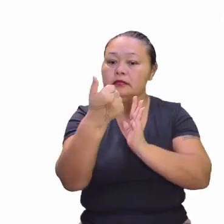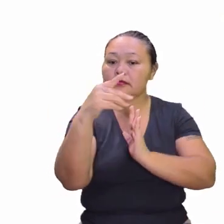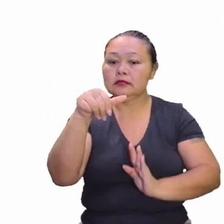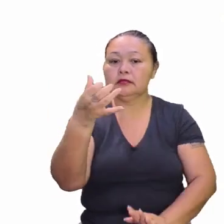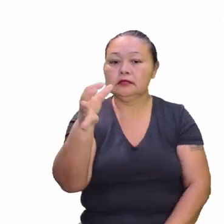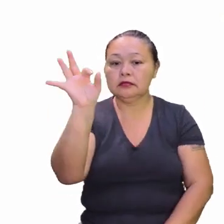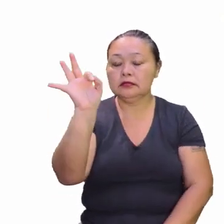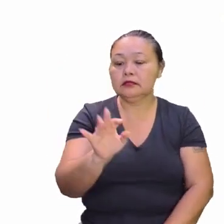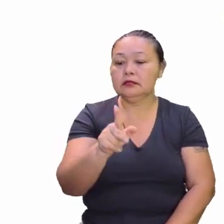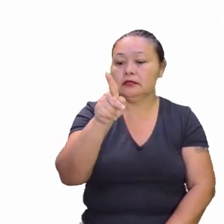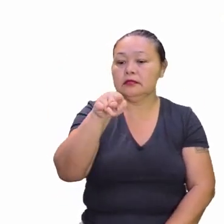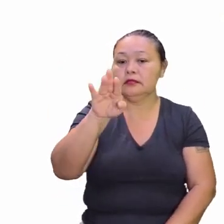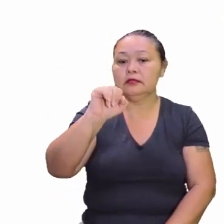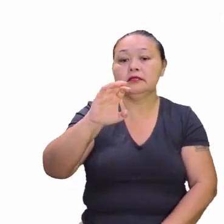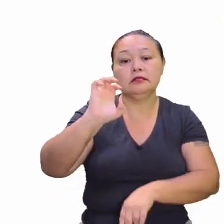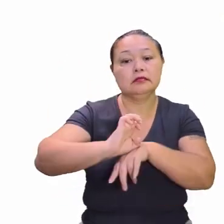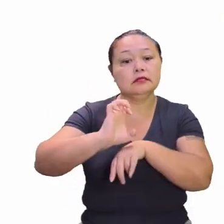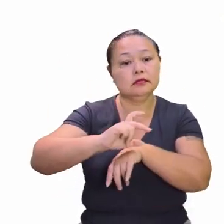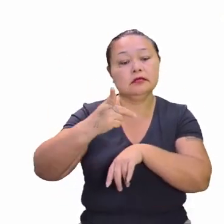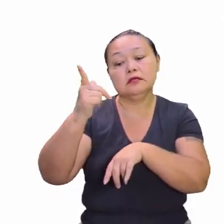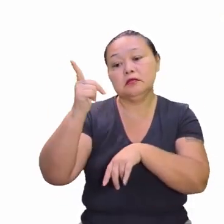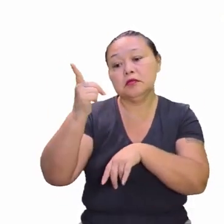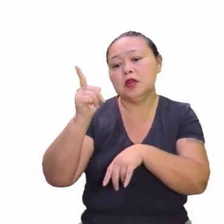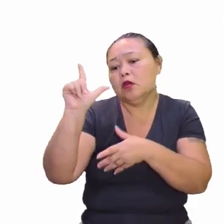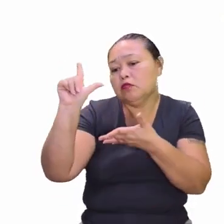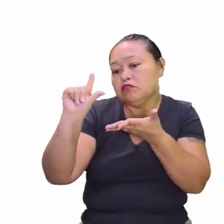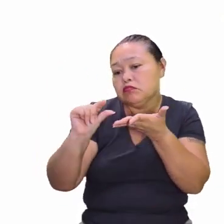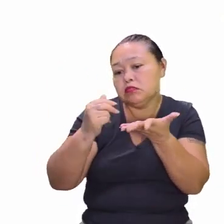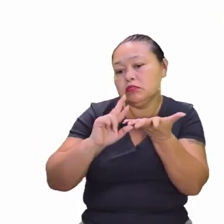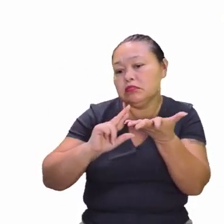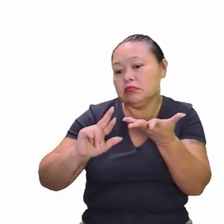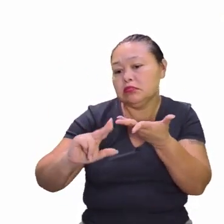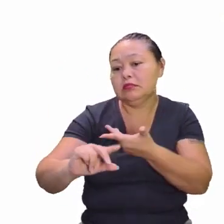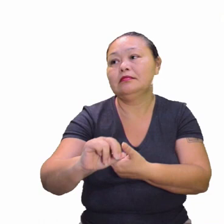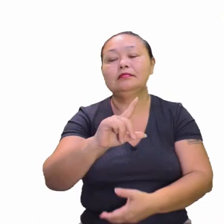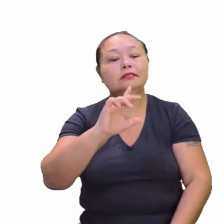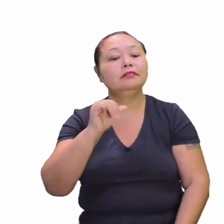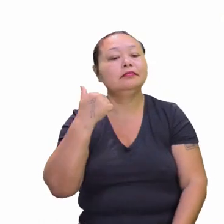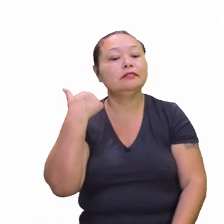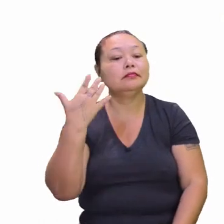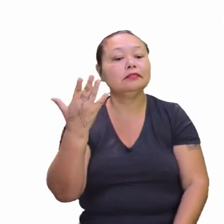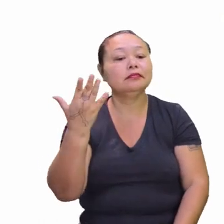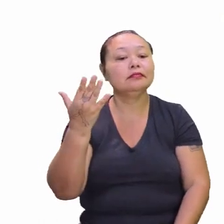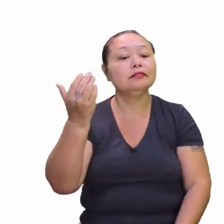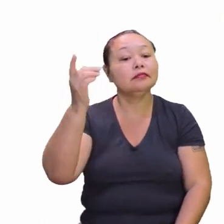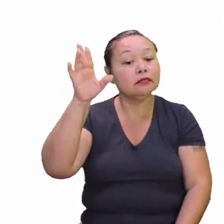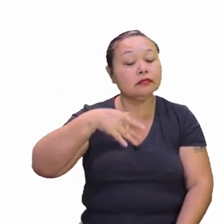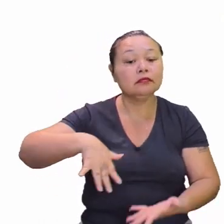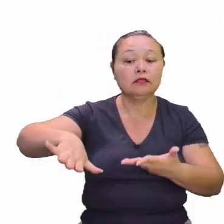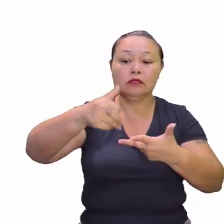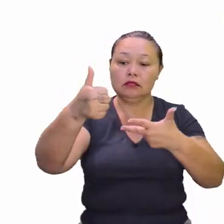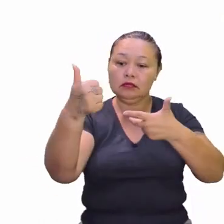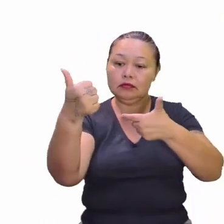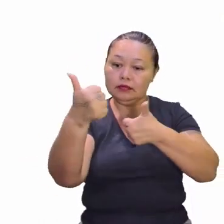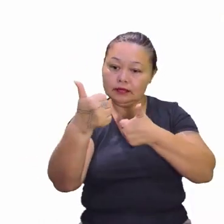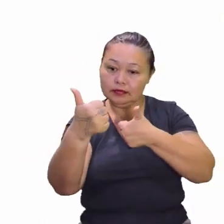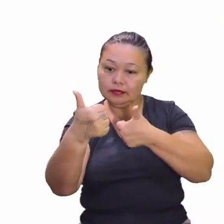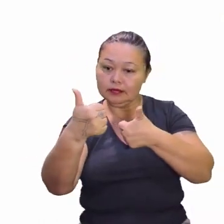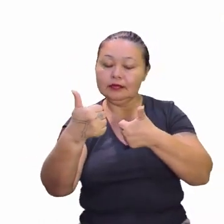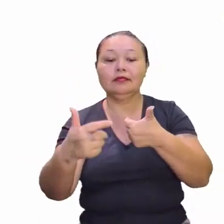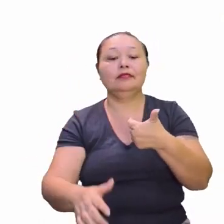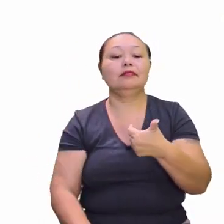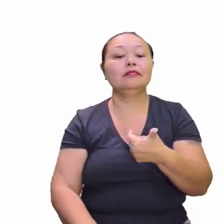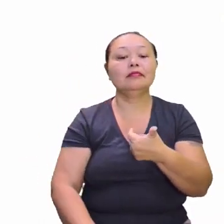por 14,6% do PIB estadual e é pouco diversificada. C. É do